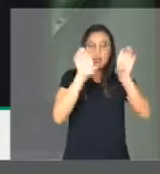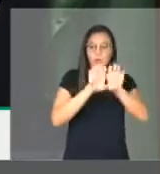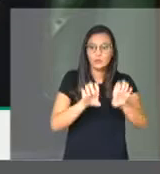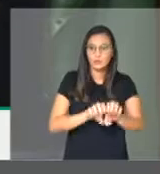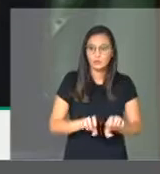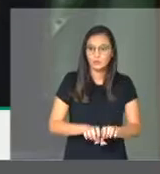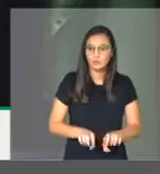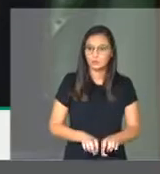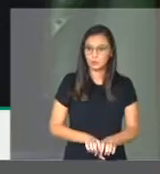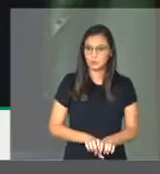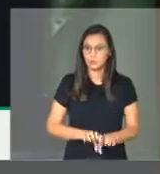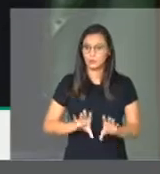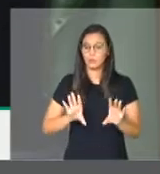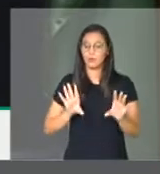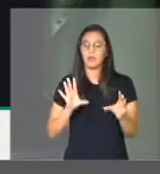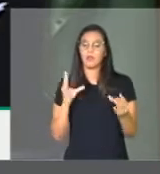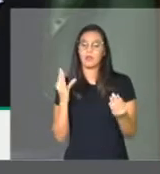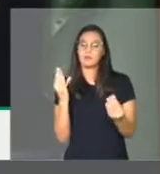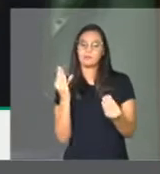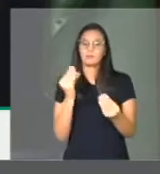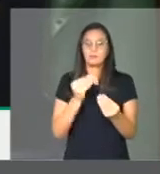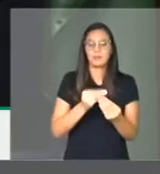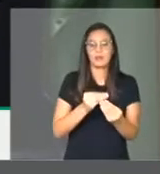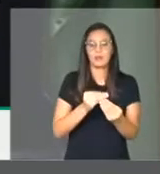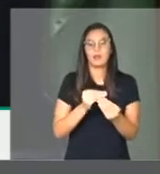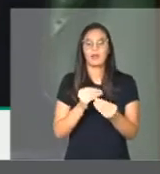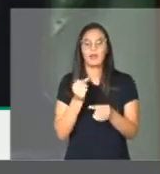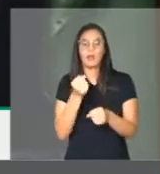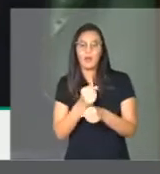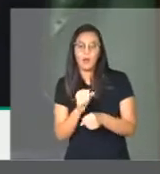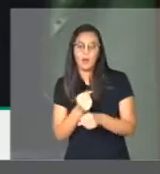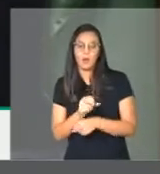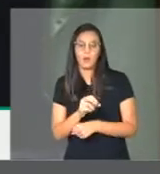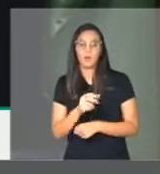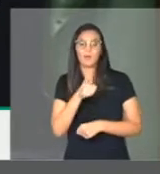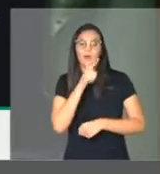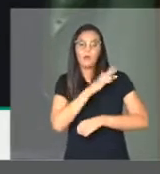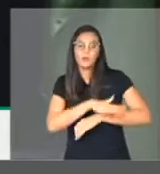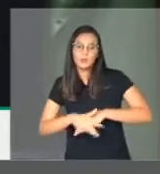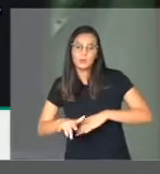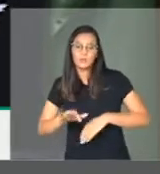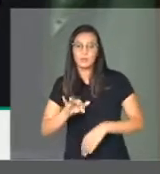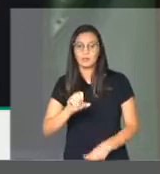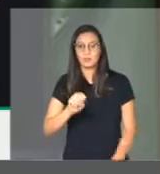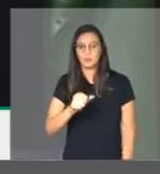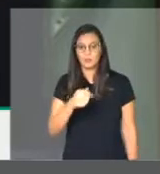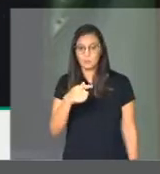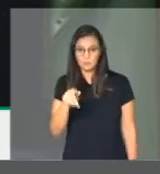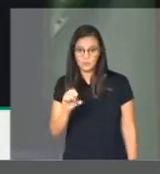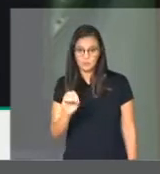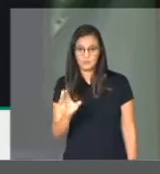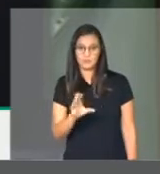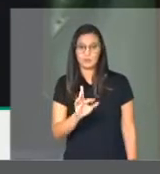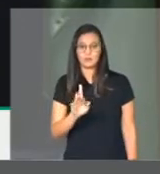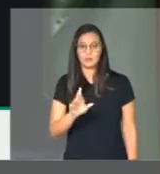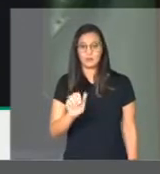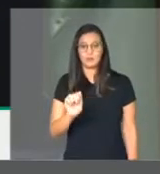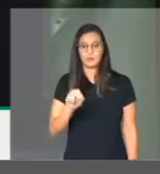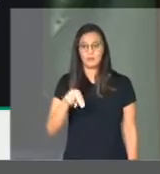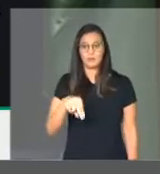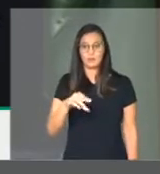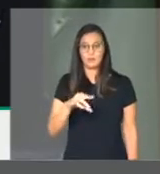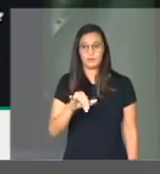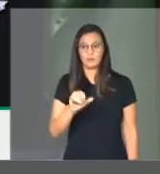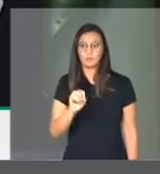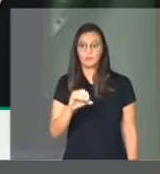a conclusão da transposição do Rio São Francisco, a Transnordestina e, no que diz respeito exclusivamente a